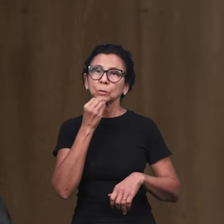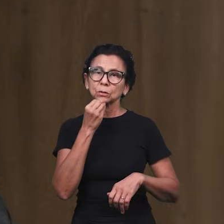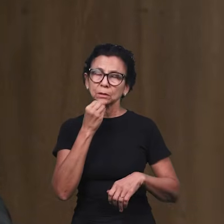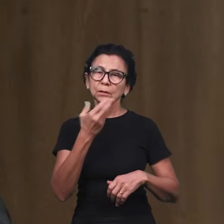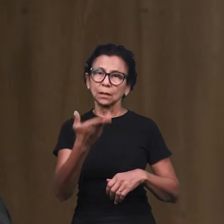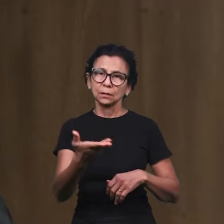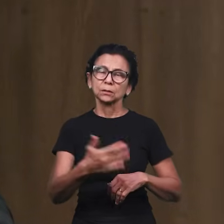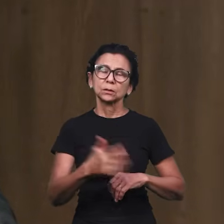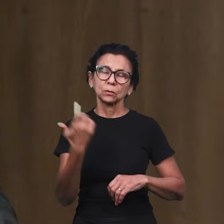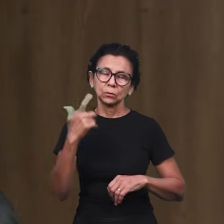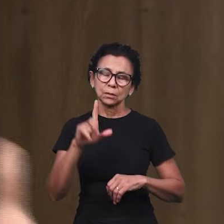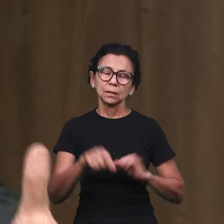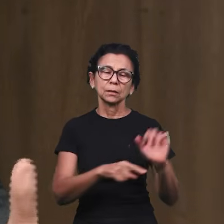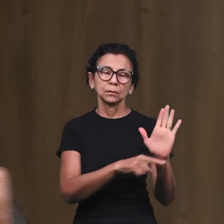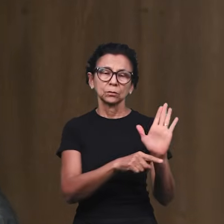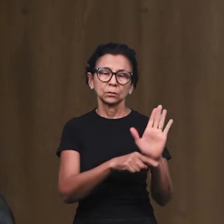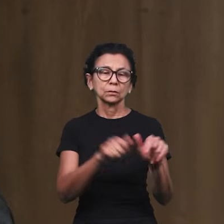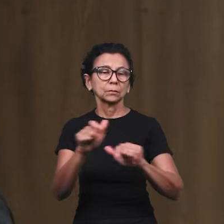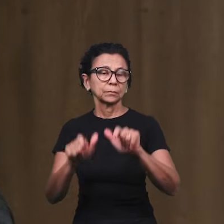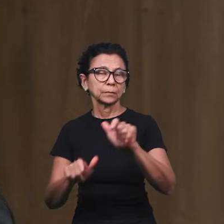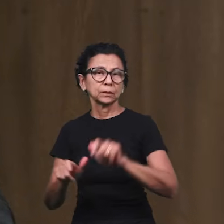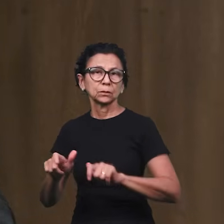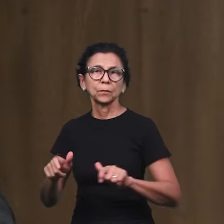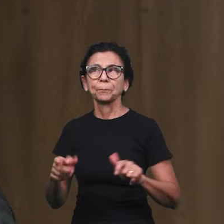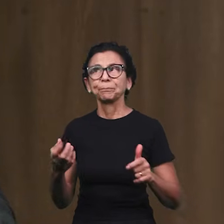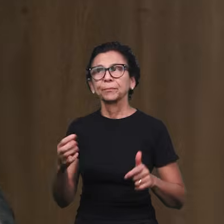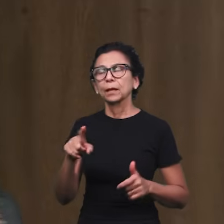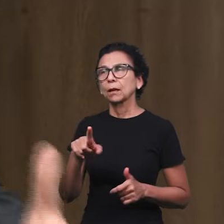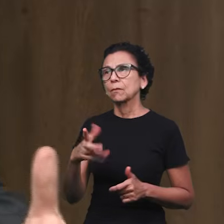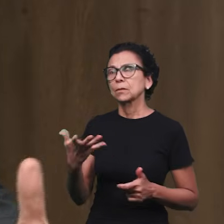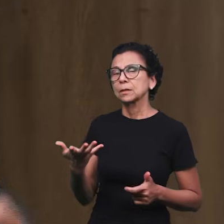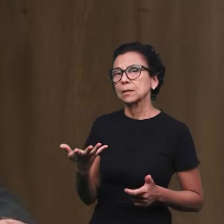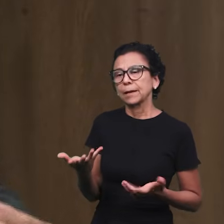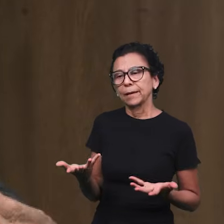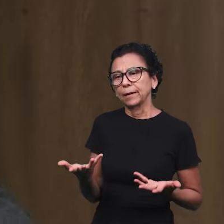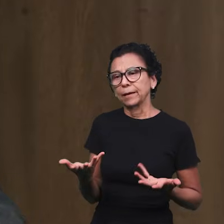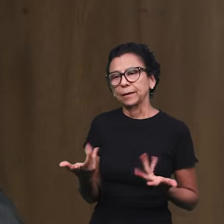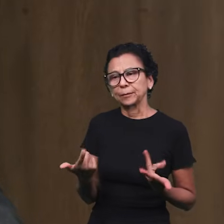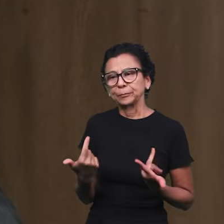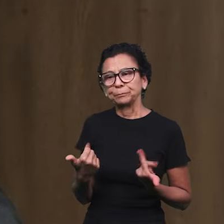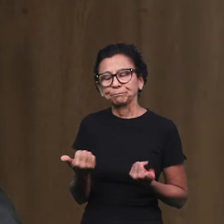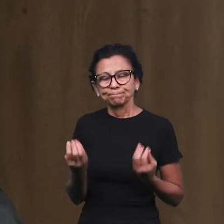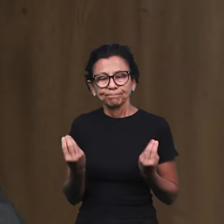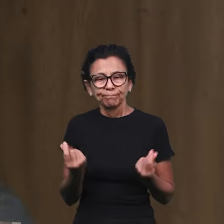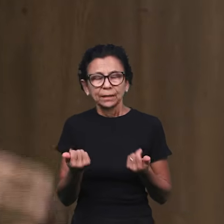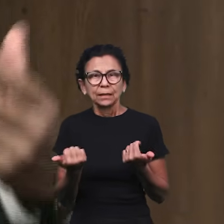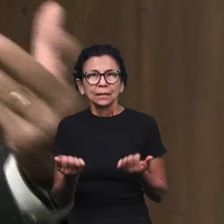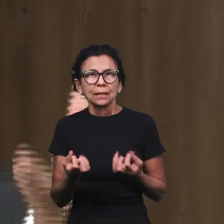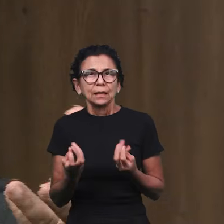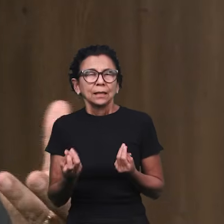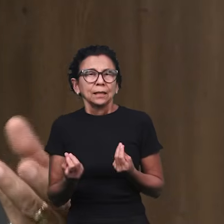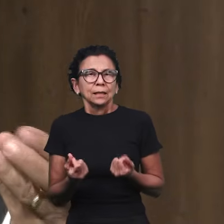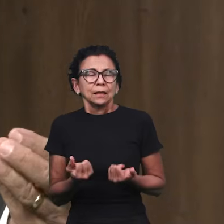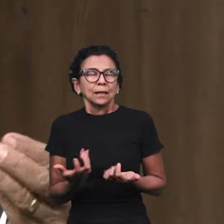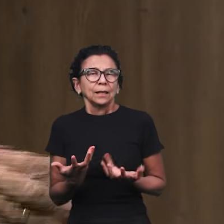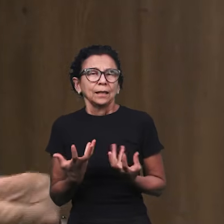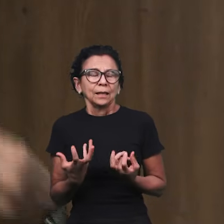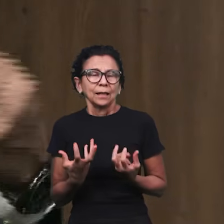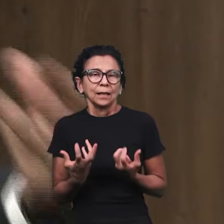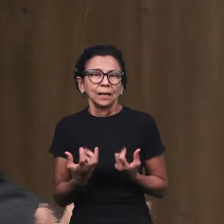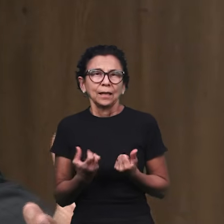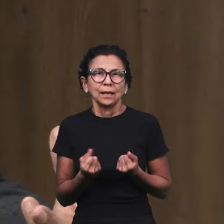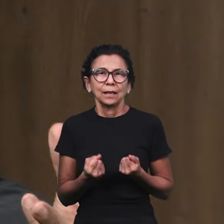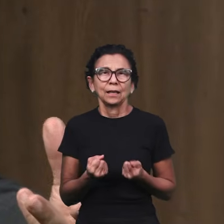isto. Então, se você quer e tem esse amor